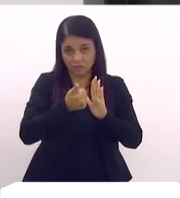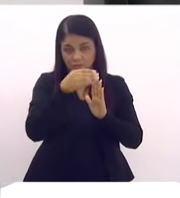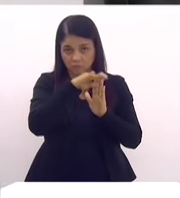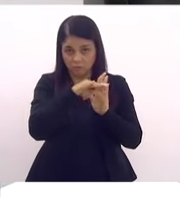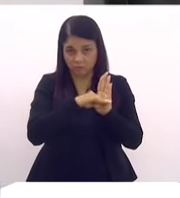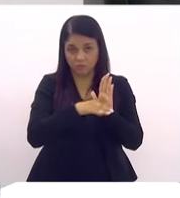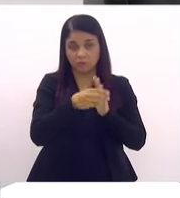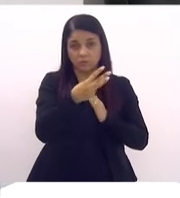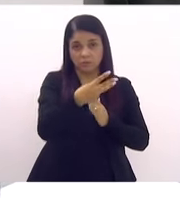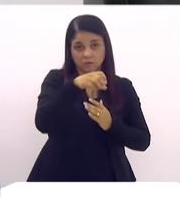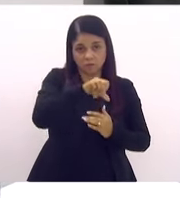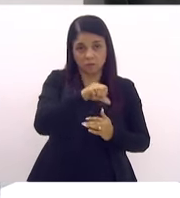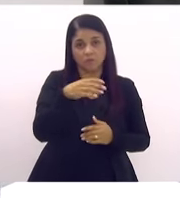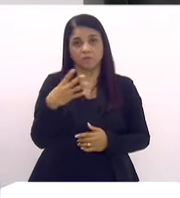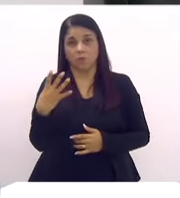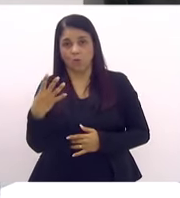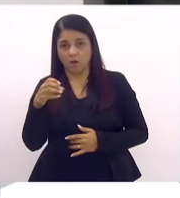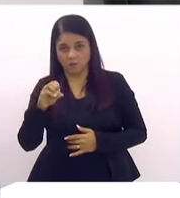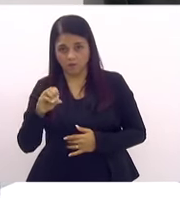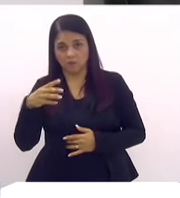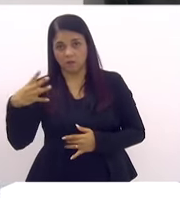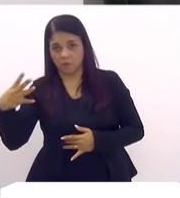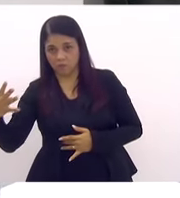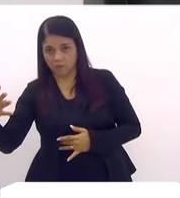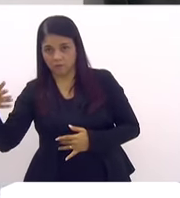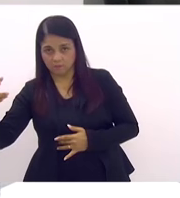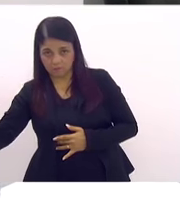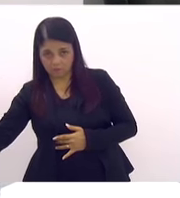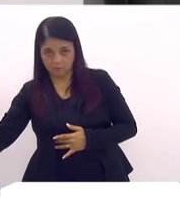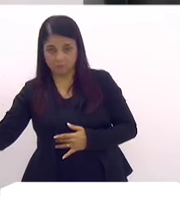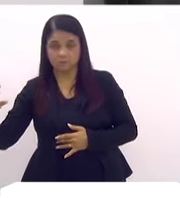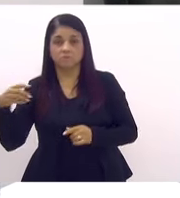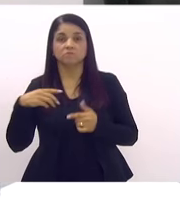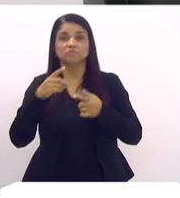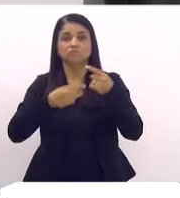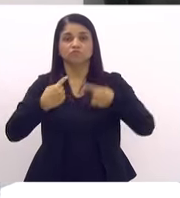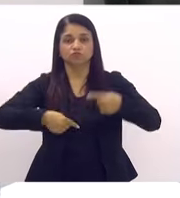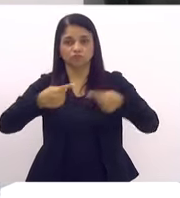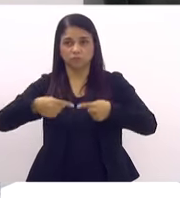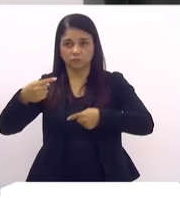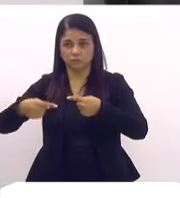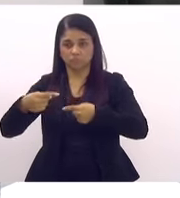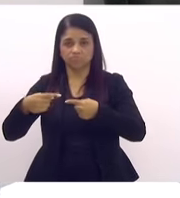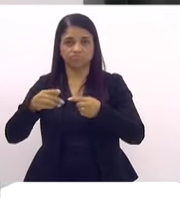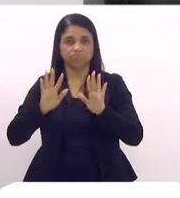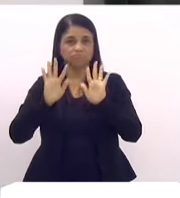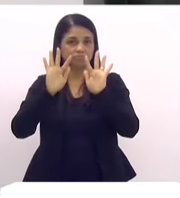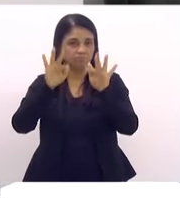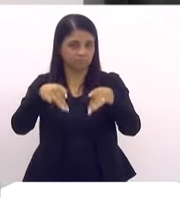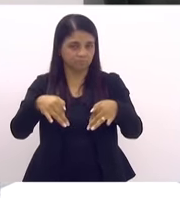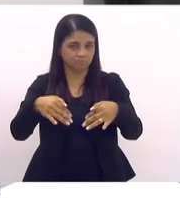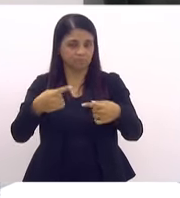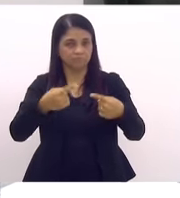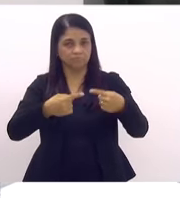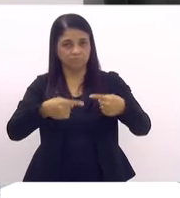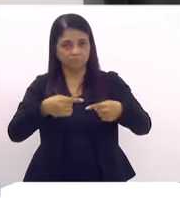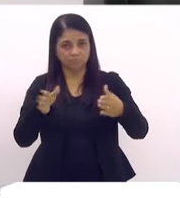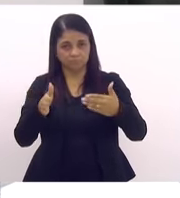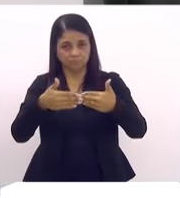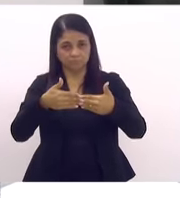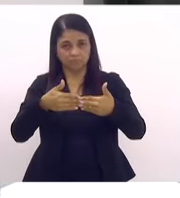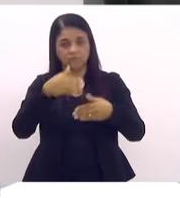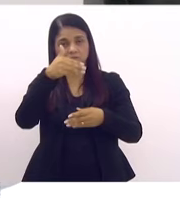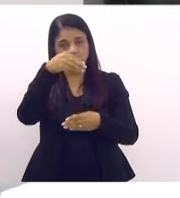o 39, o 40 e o 43. Em discussão, não havendo quem queira discutir, encerrada a discussão,